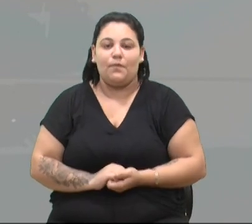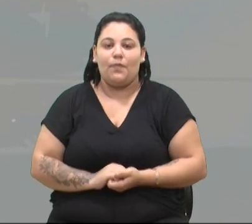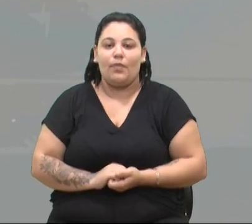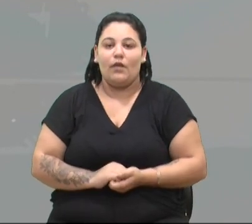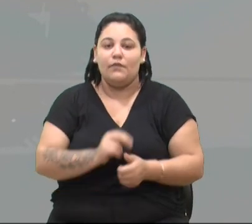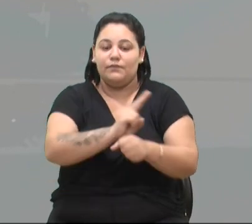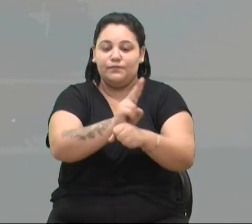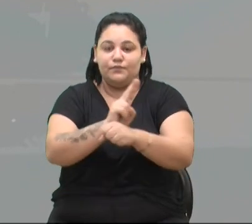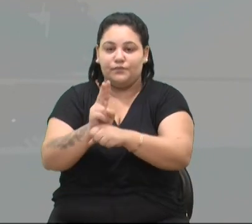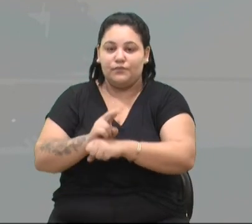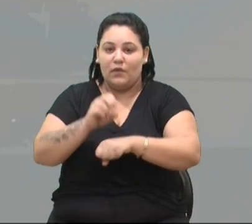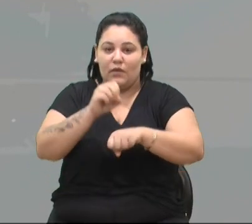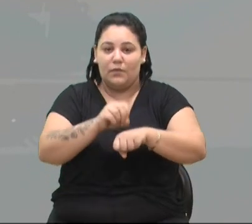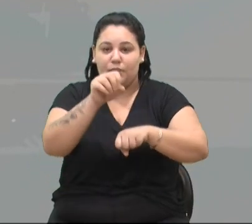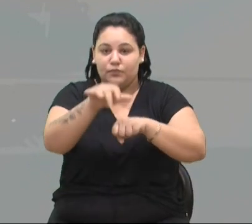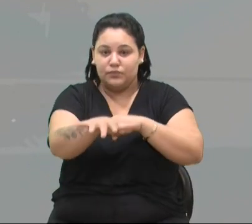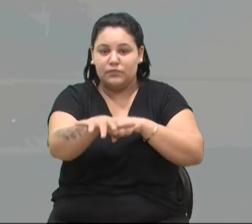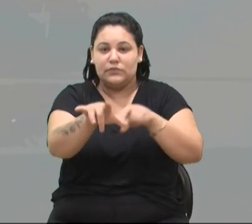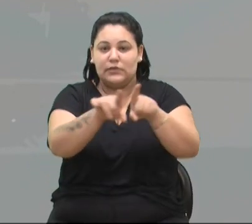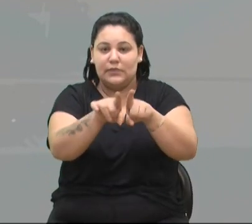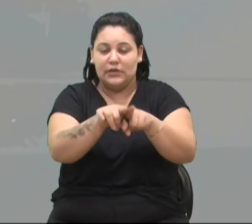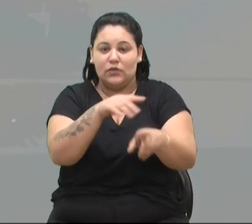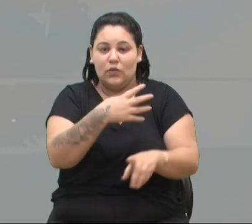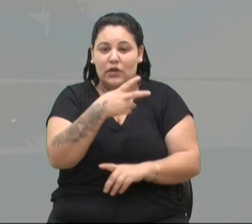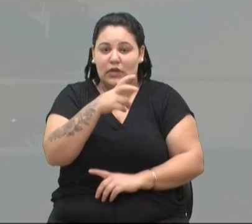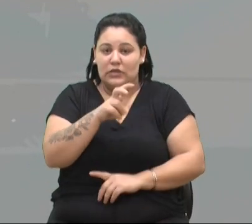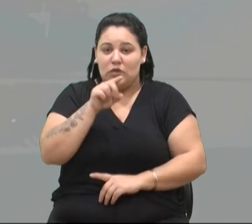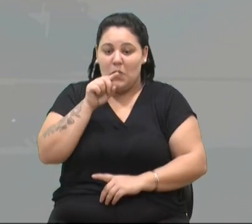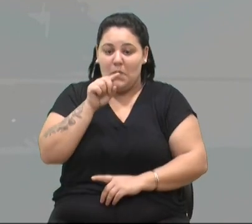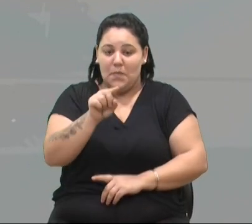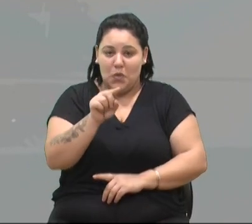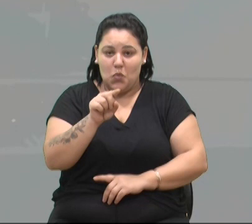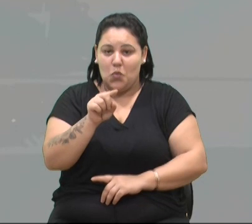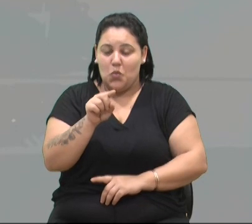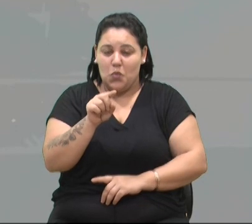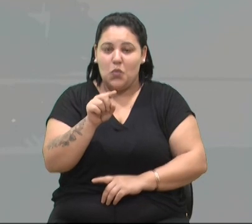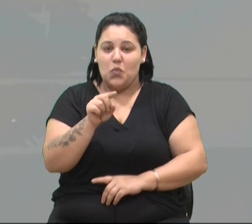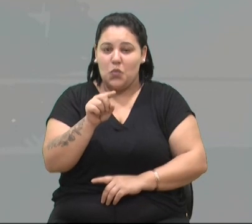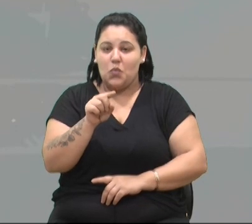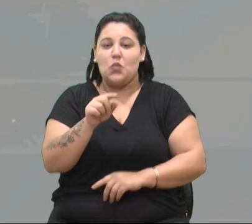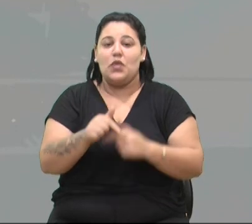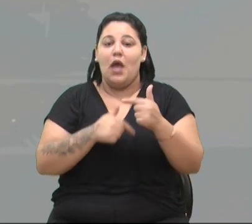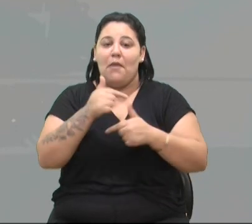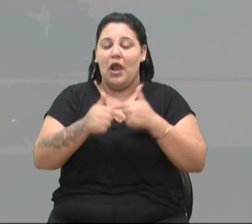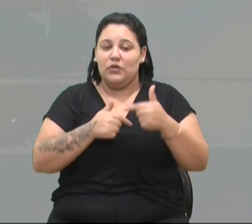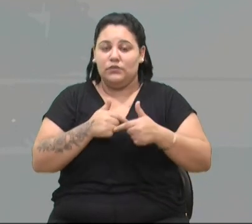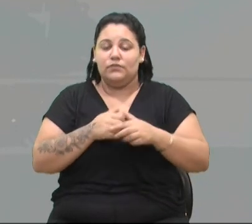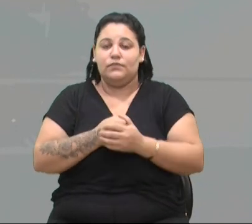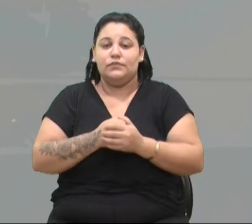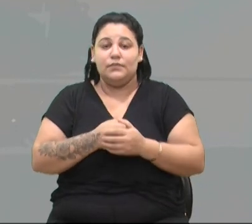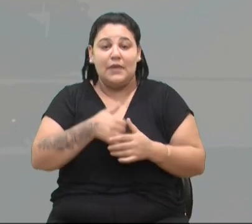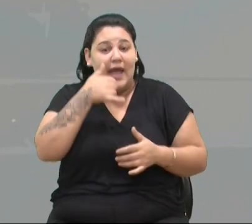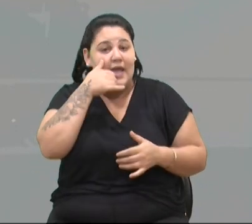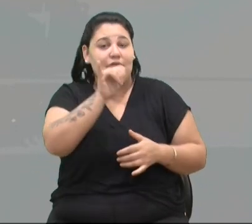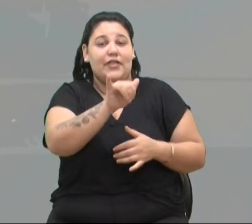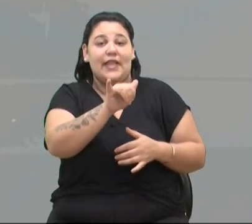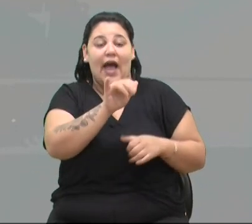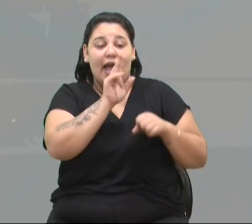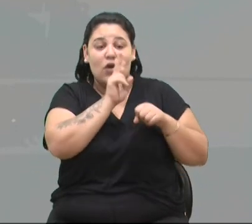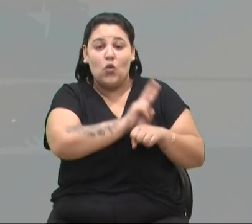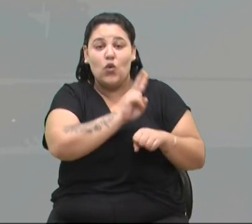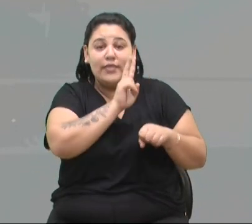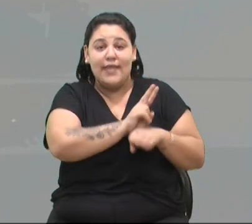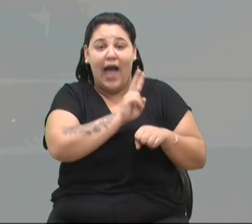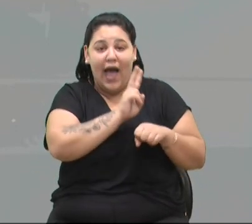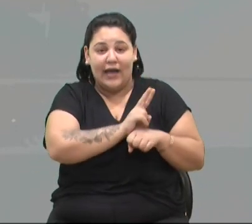Vigilância epidemiológica, foram 45 mil ações. prevenção e vigilância sanitária, que